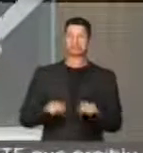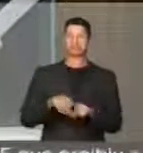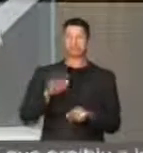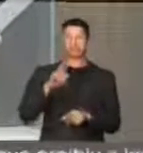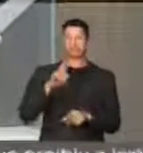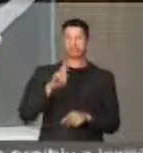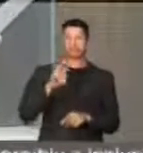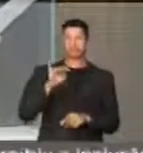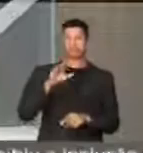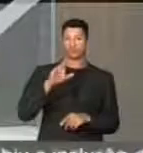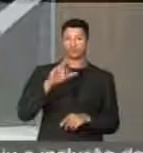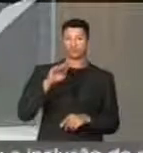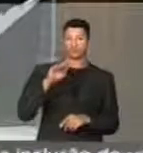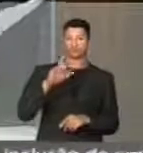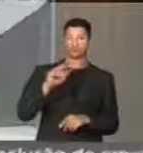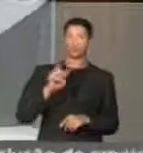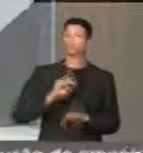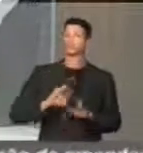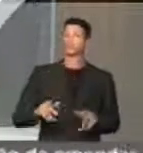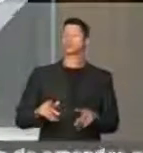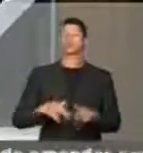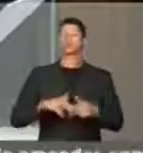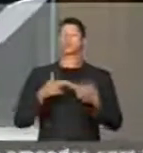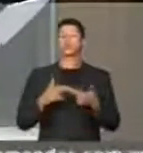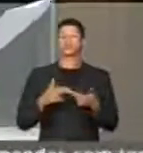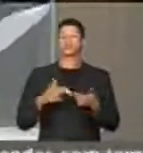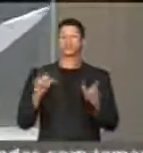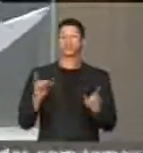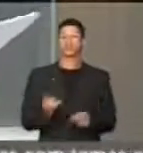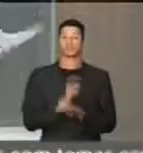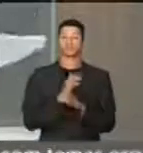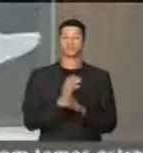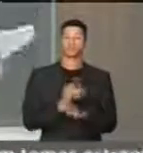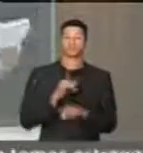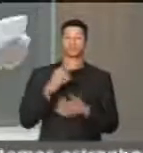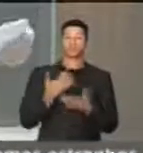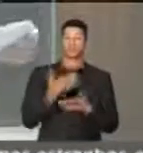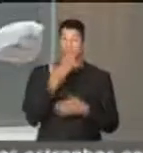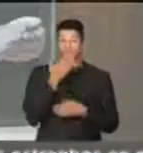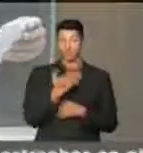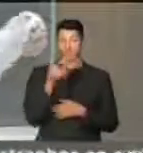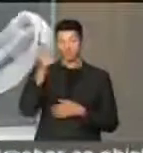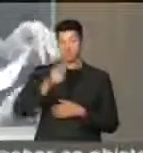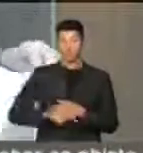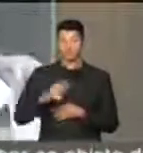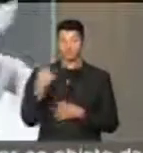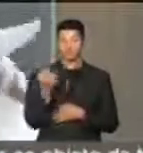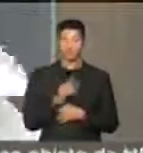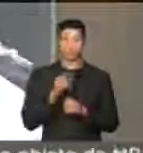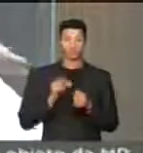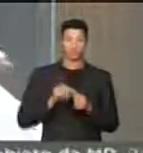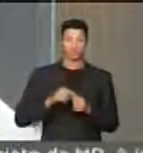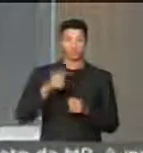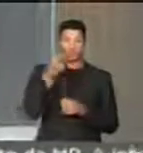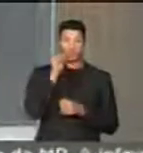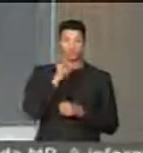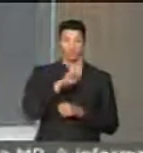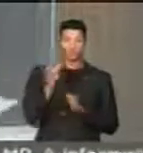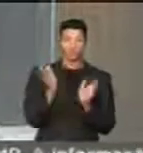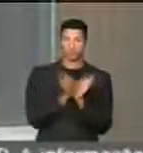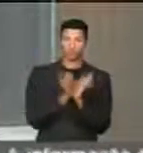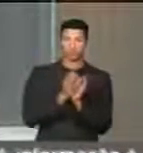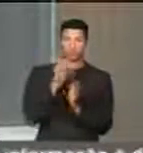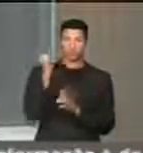fruticultura não é diferente. Portanto, senhor presidente, para concluir, eu queria pedir aqui mais uma vez, nós fizemos já ontem em nome da bancada